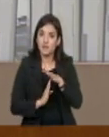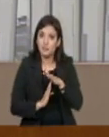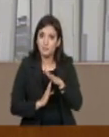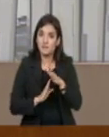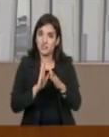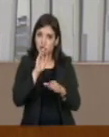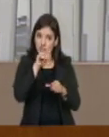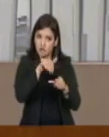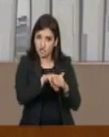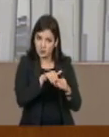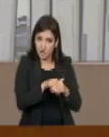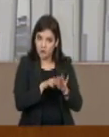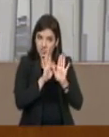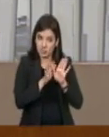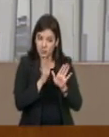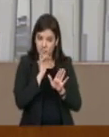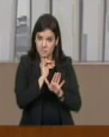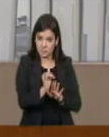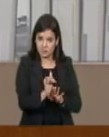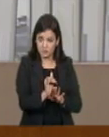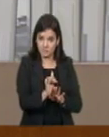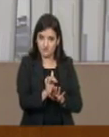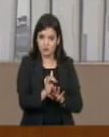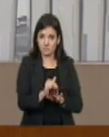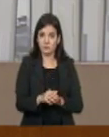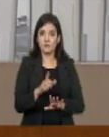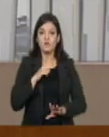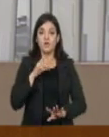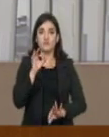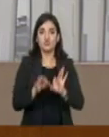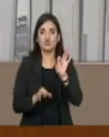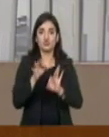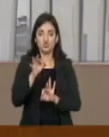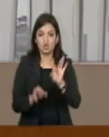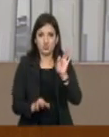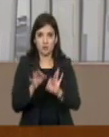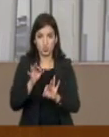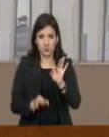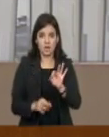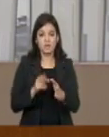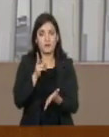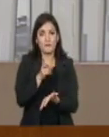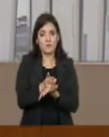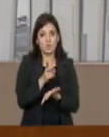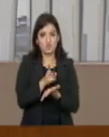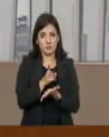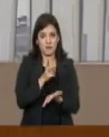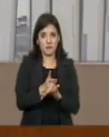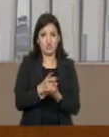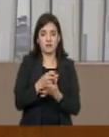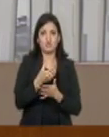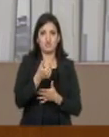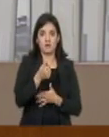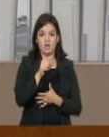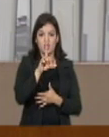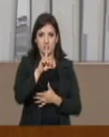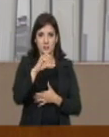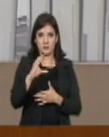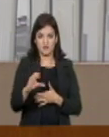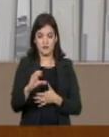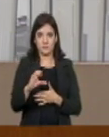votos proferidos, foi julgada procedente a ação